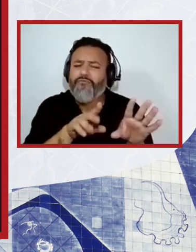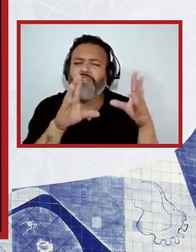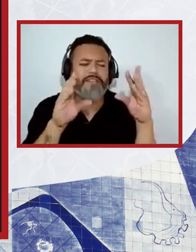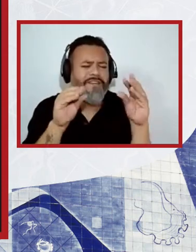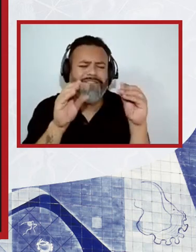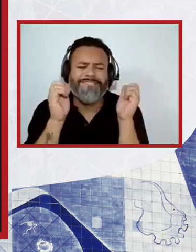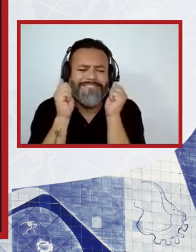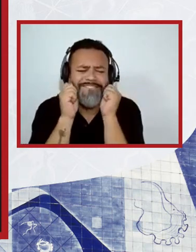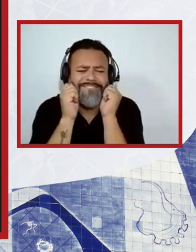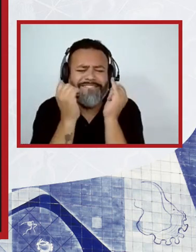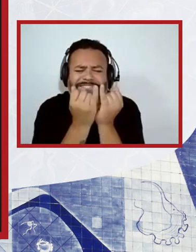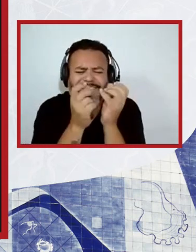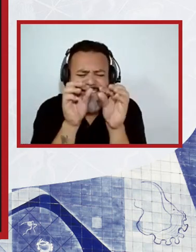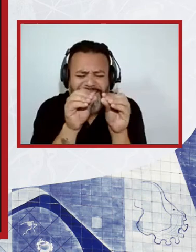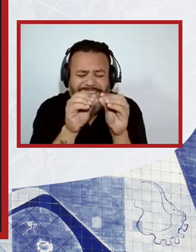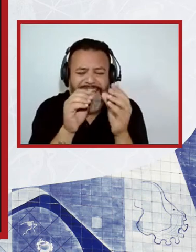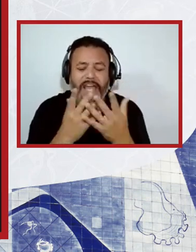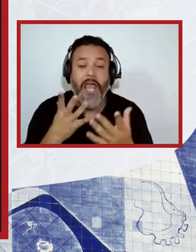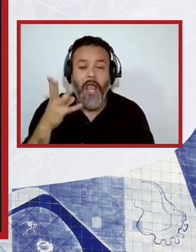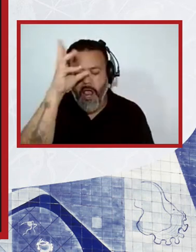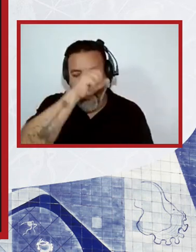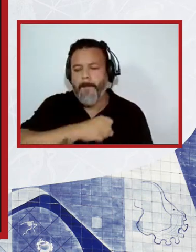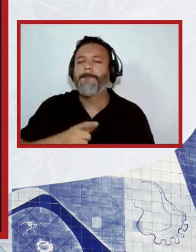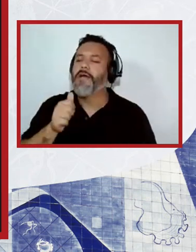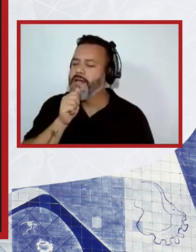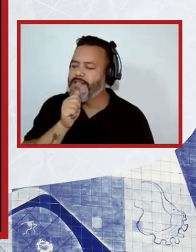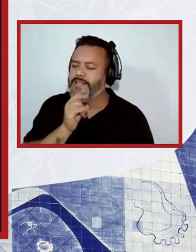que tenho muito a aprender ainda.